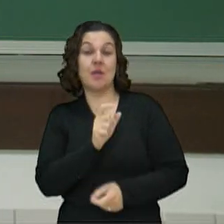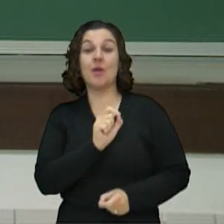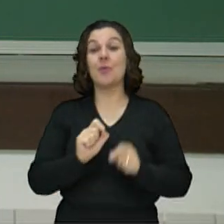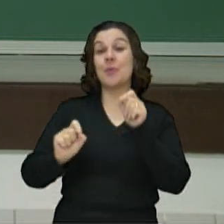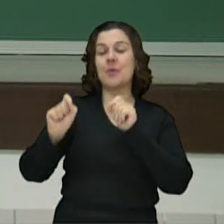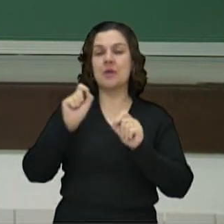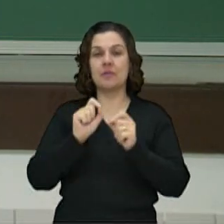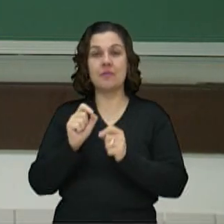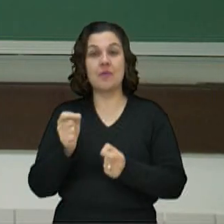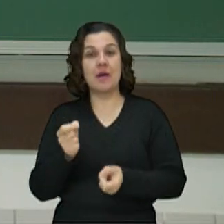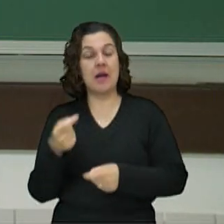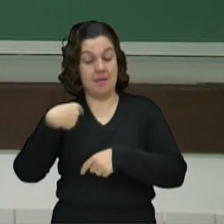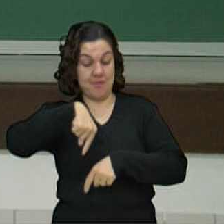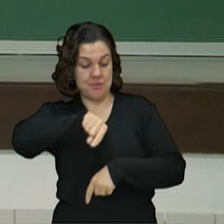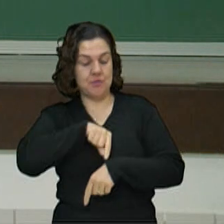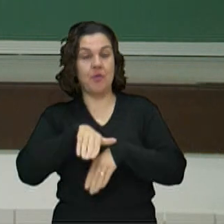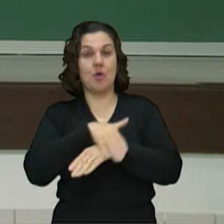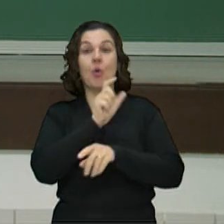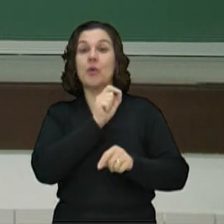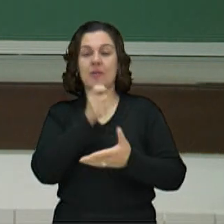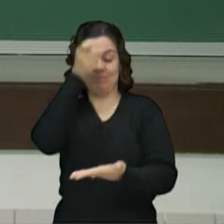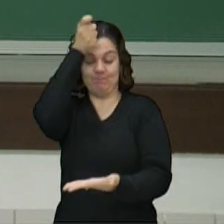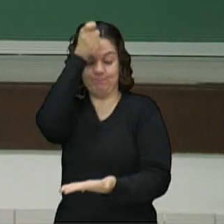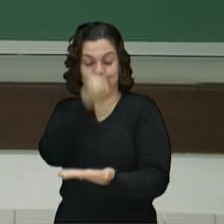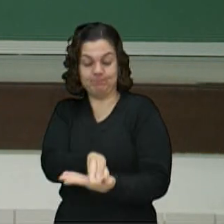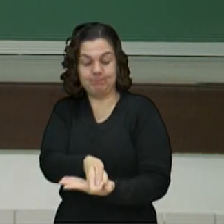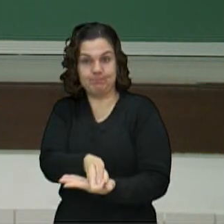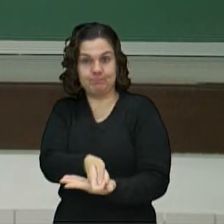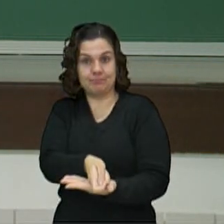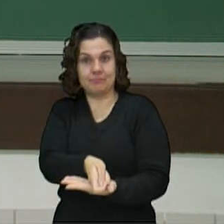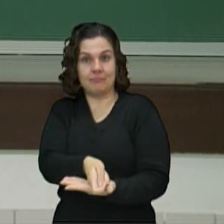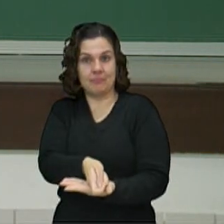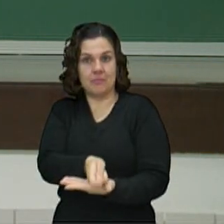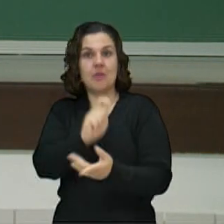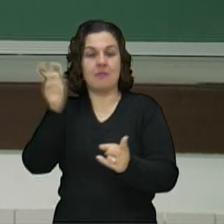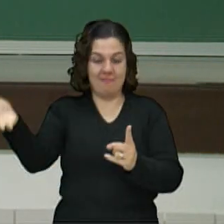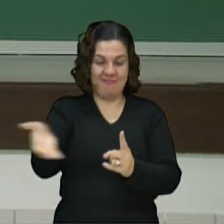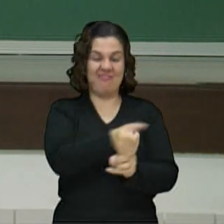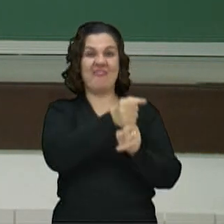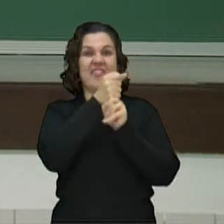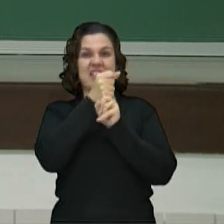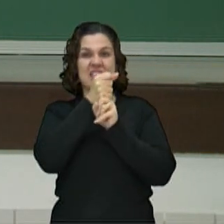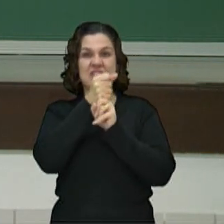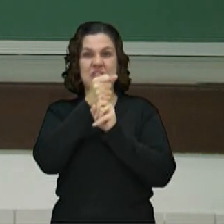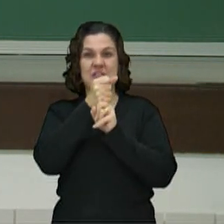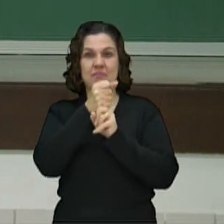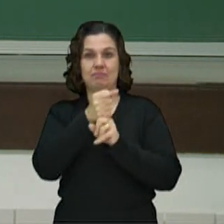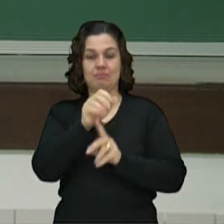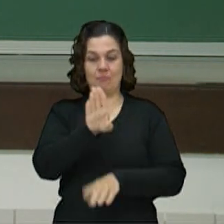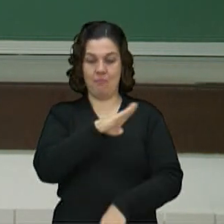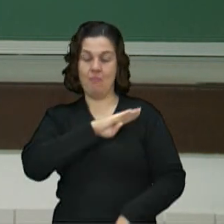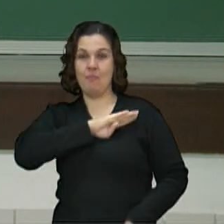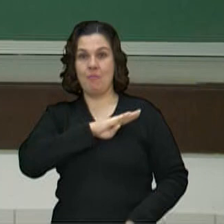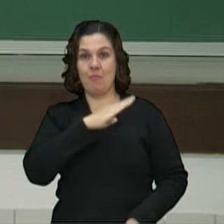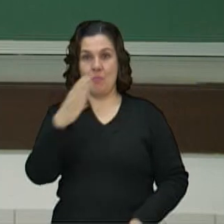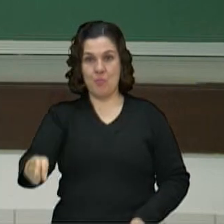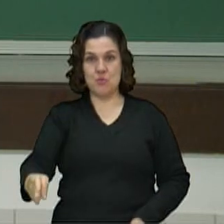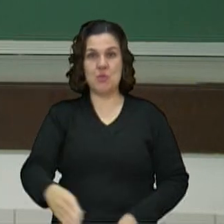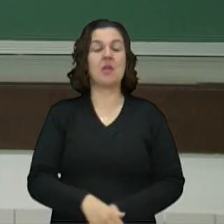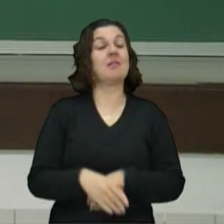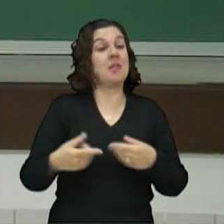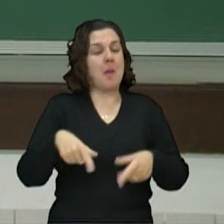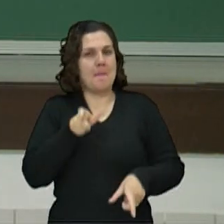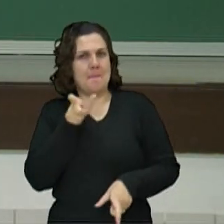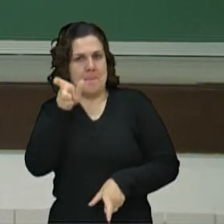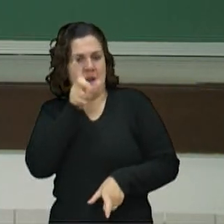aulas. Hoje nós vamos conversar sobre totalitarismo, fascismo, Mussolini, palavras